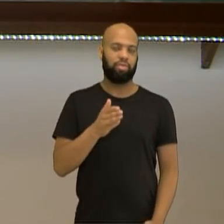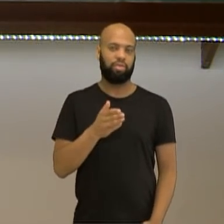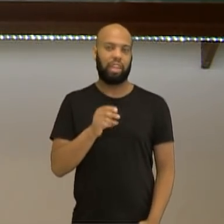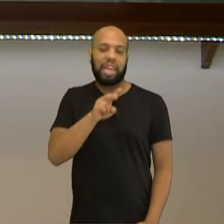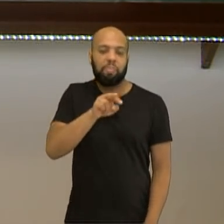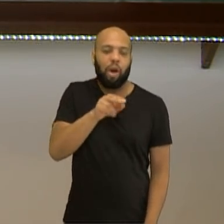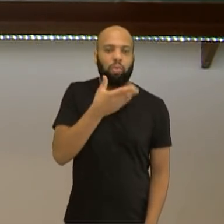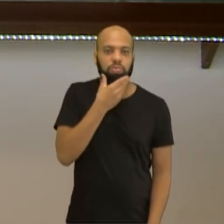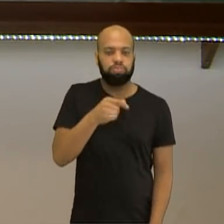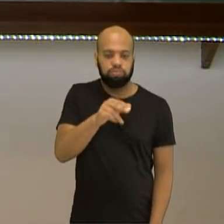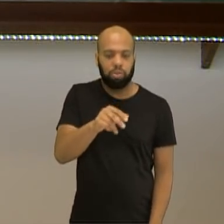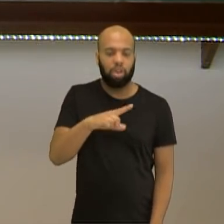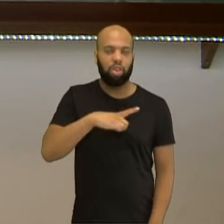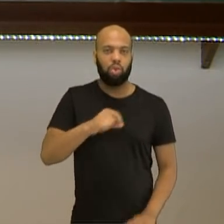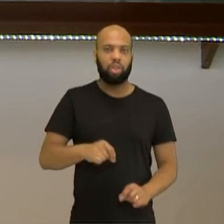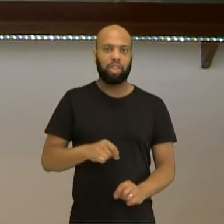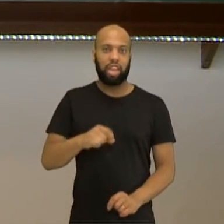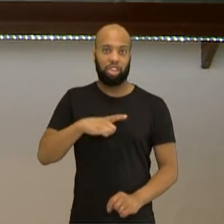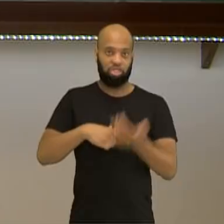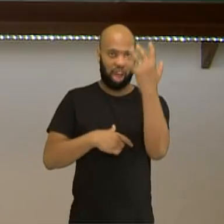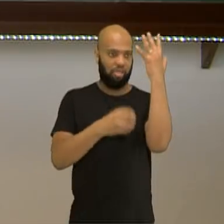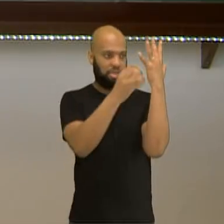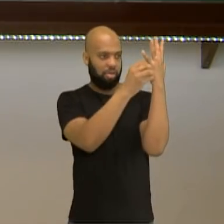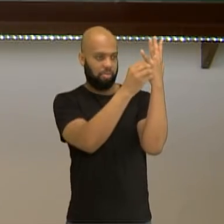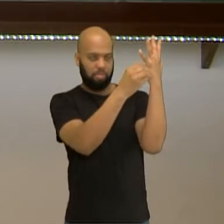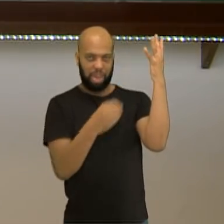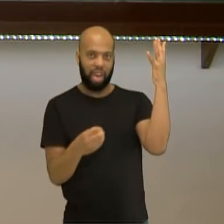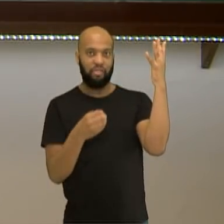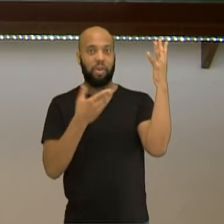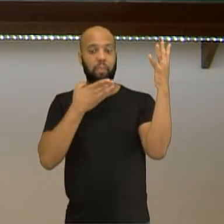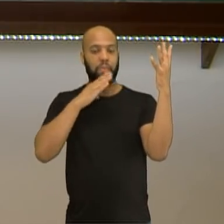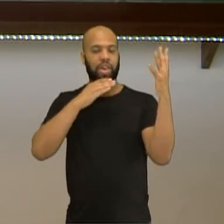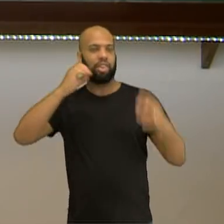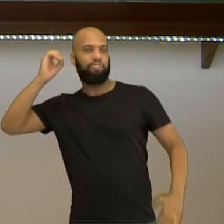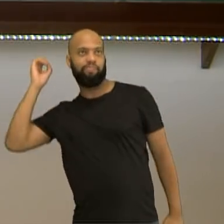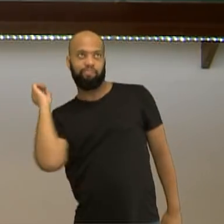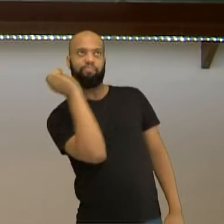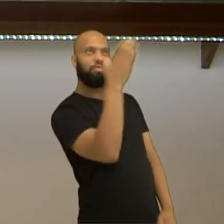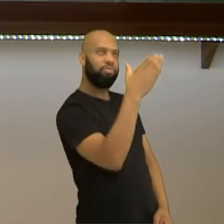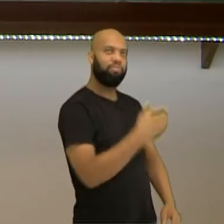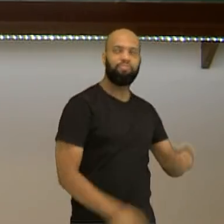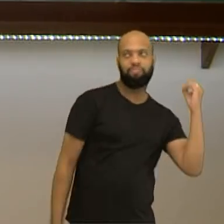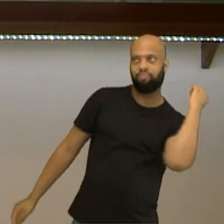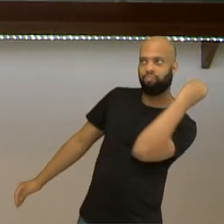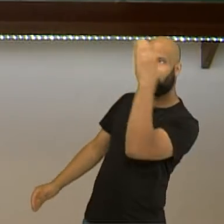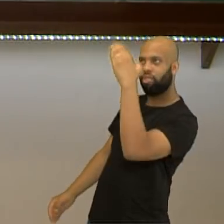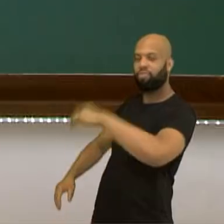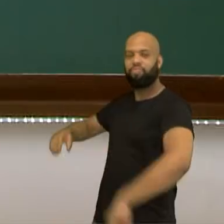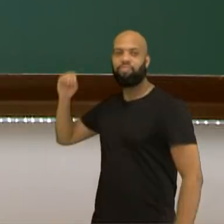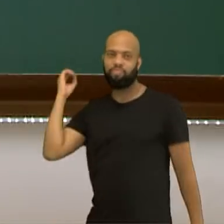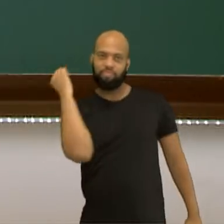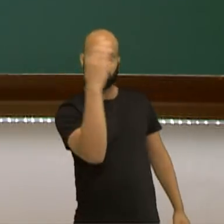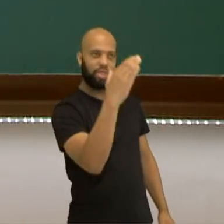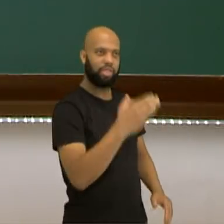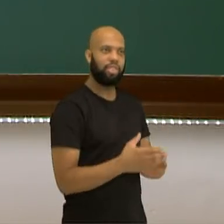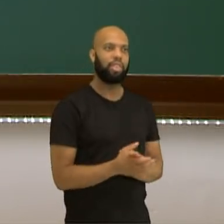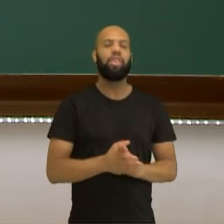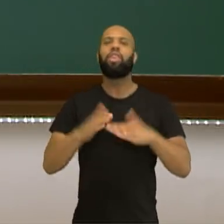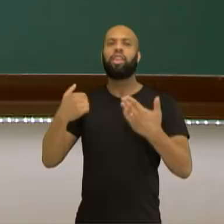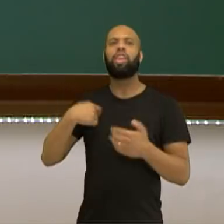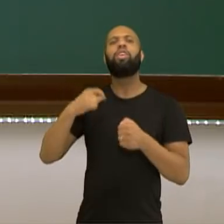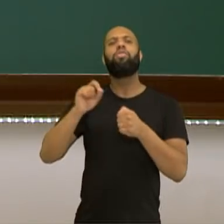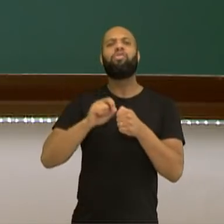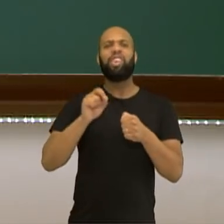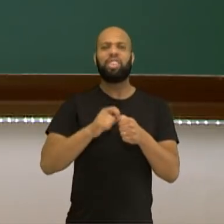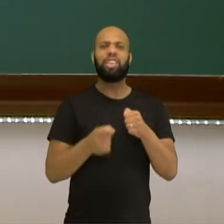mangas, né? Ele pegava a manga e lançava, os dois. Quando ele cresceu, ele falou: bom, eu vou